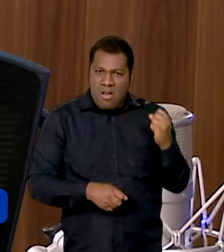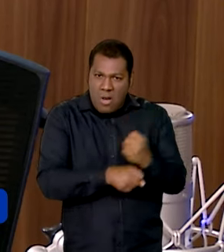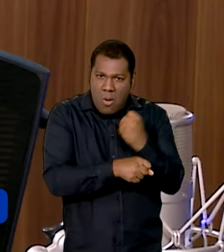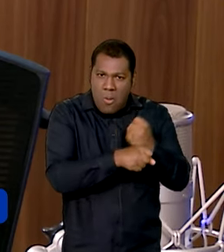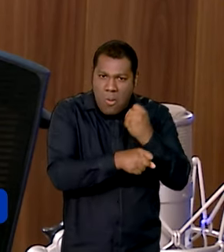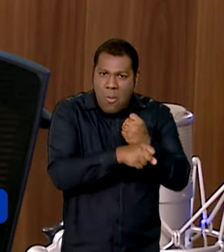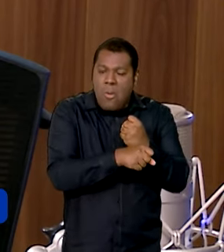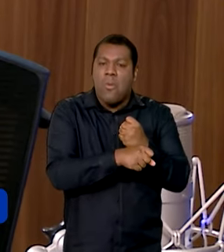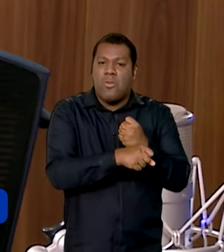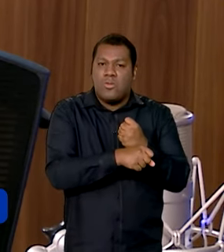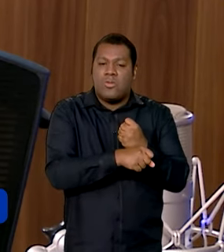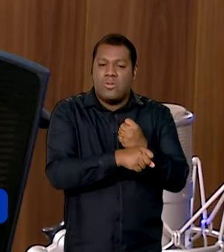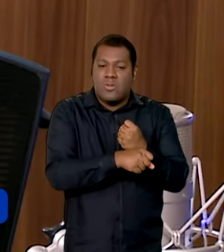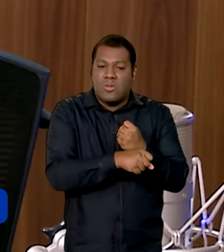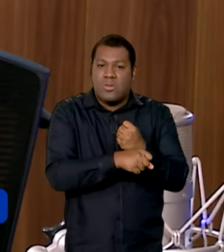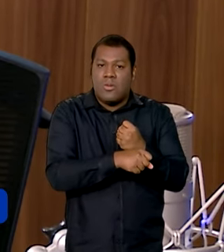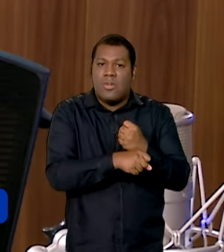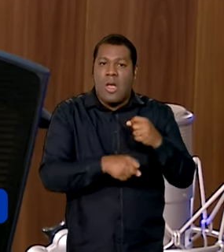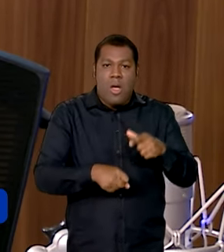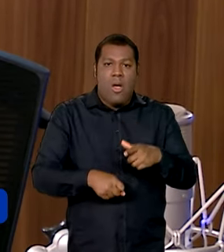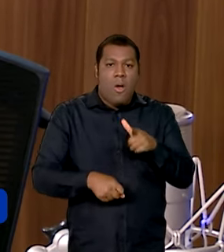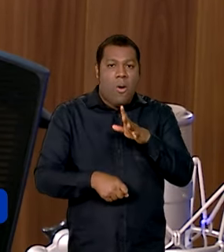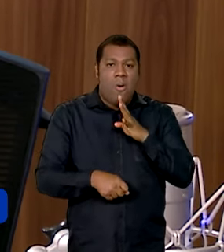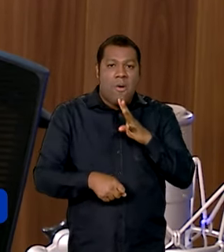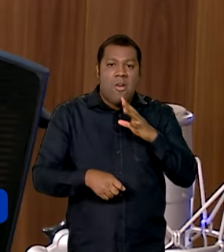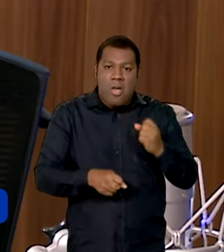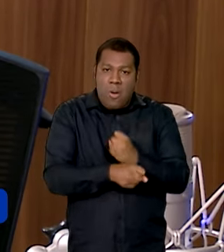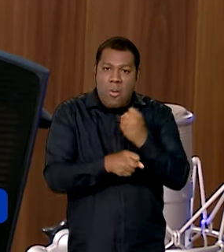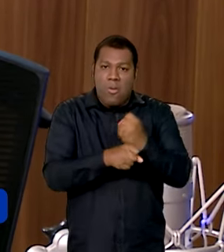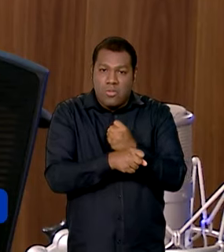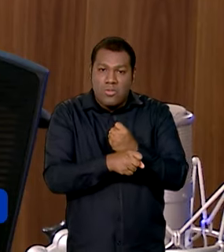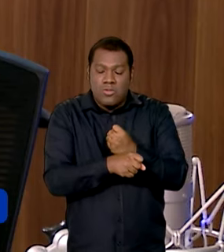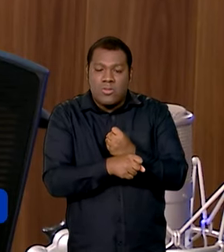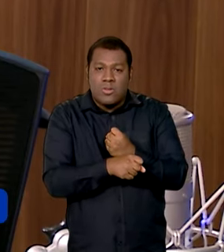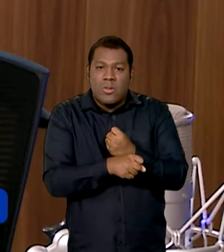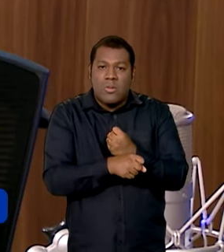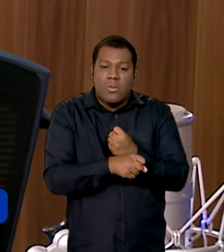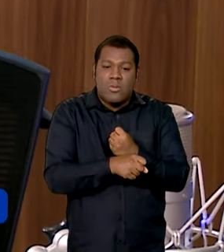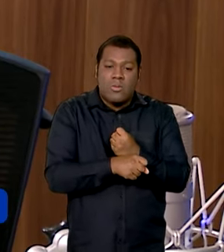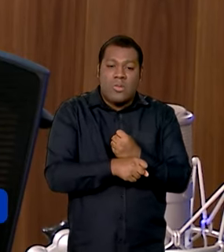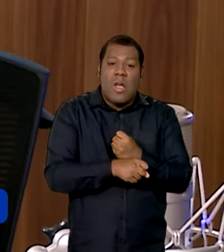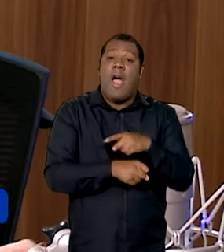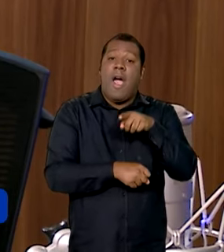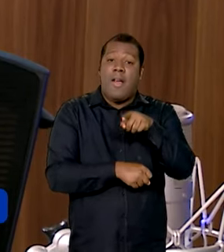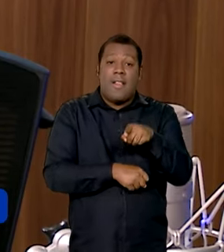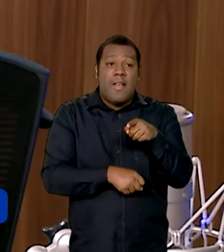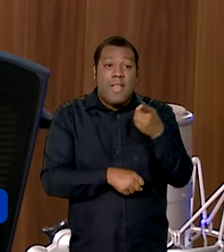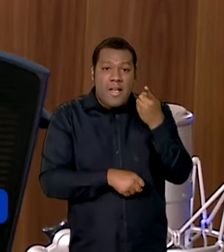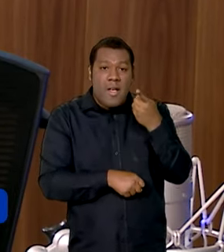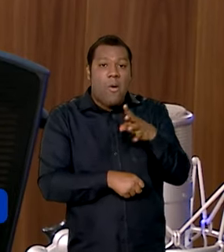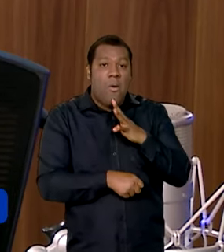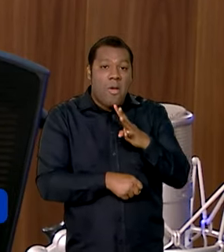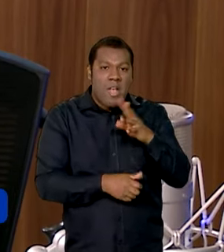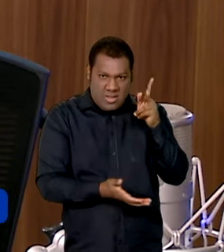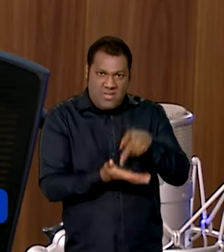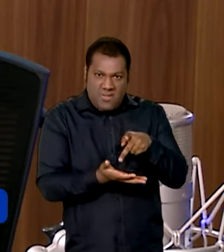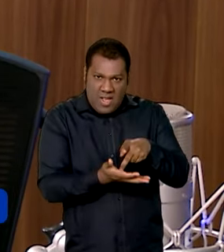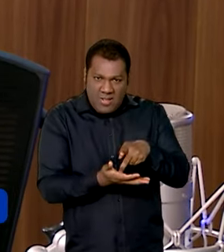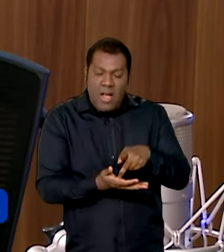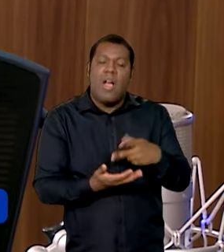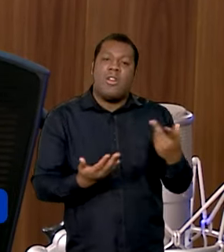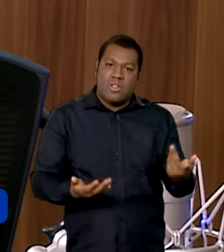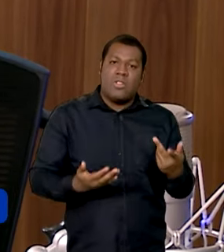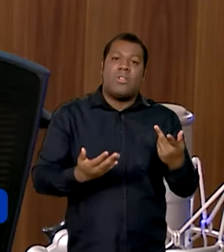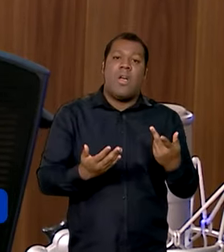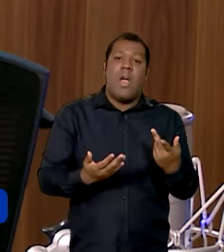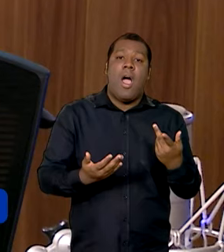acompanha Faça o seu vídeo e retrate a verdade no seu WhatsApp Certamente ele vai viralizar né Você vai pegar e dizer olha